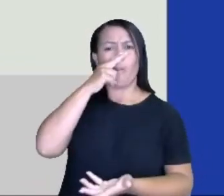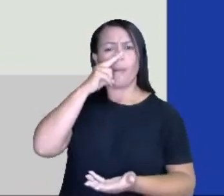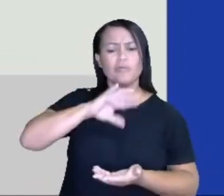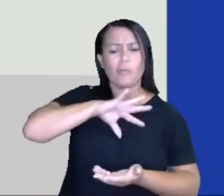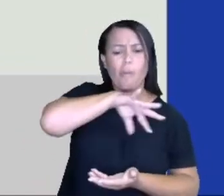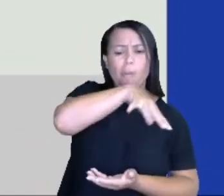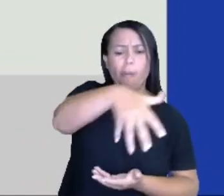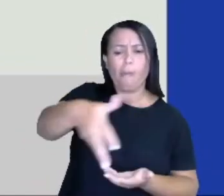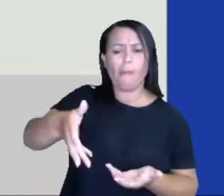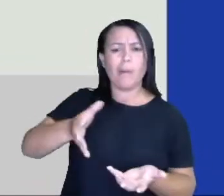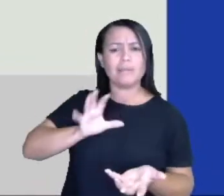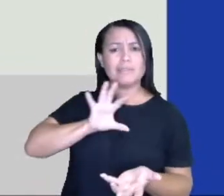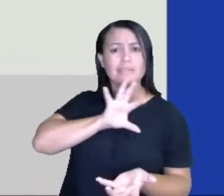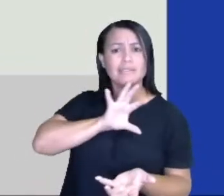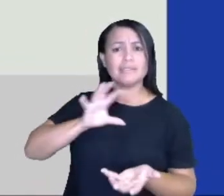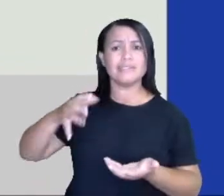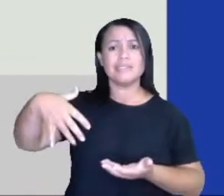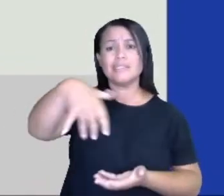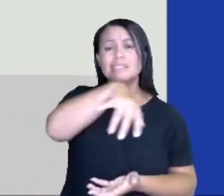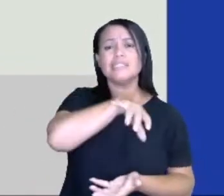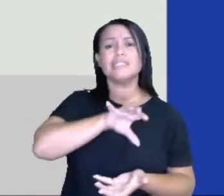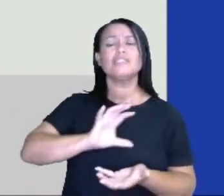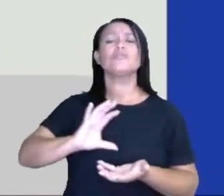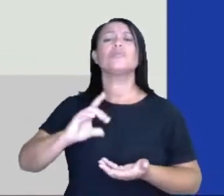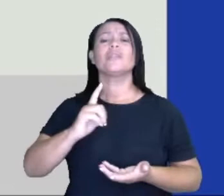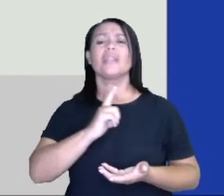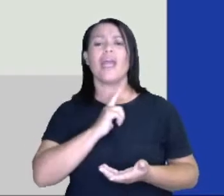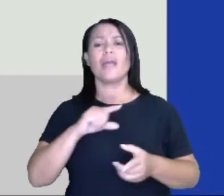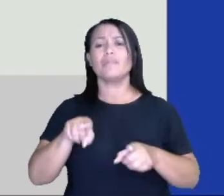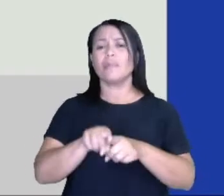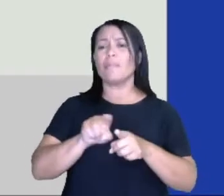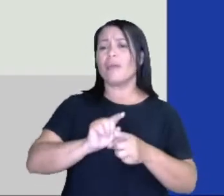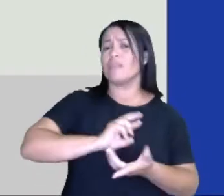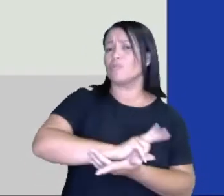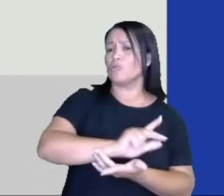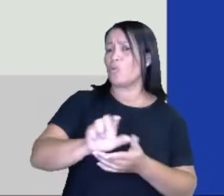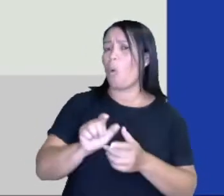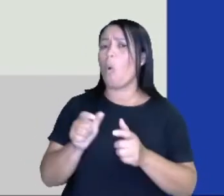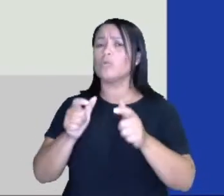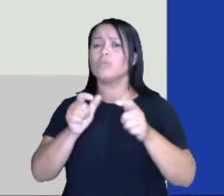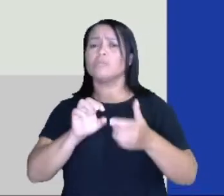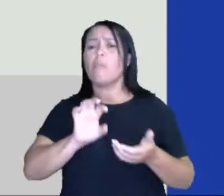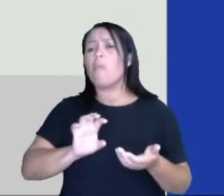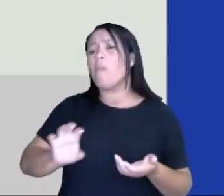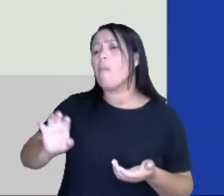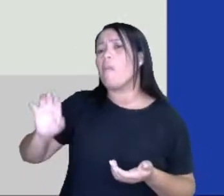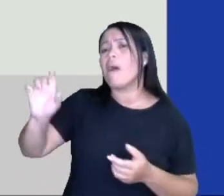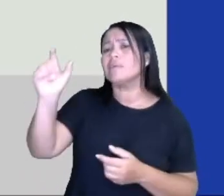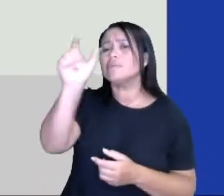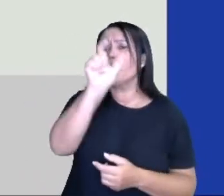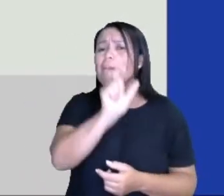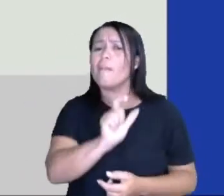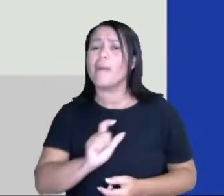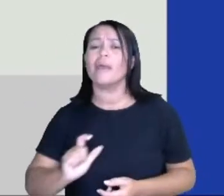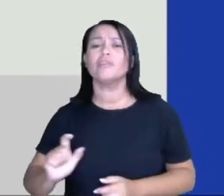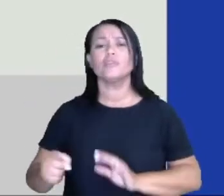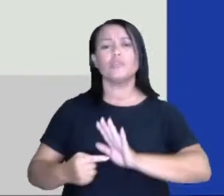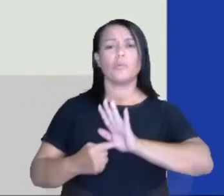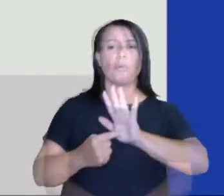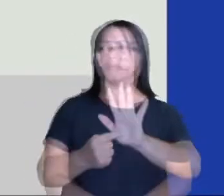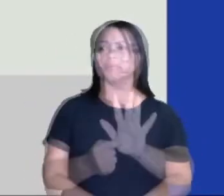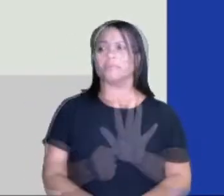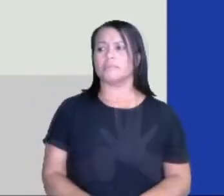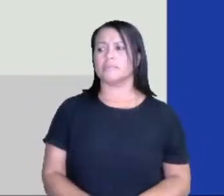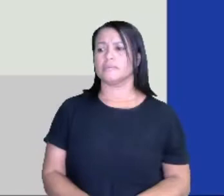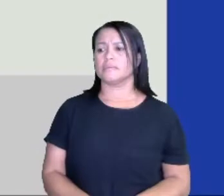cilíndrico, No globo, os continentes ou outras partes menores do planeta são representados sem